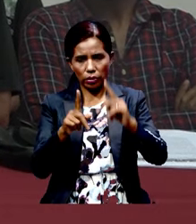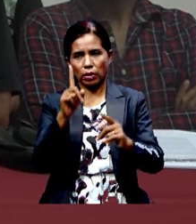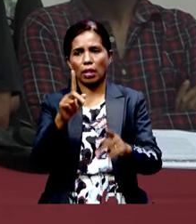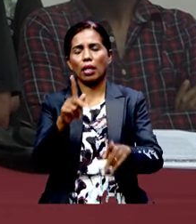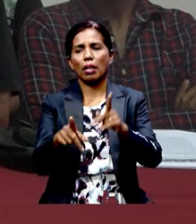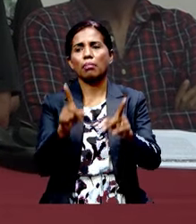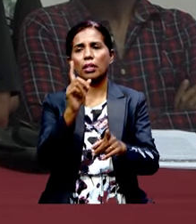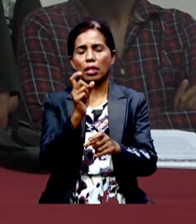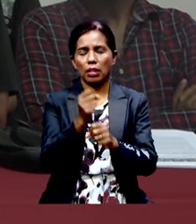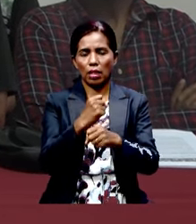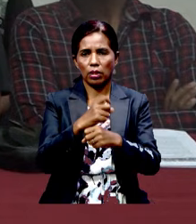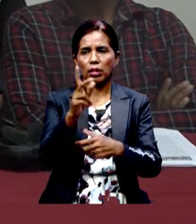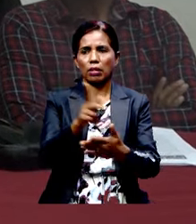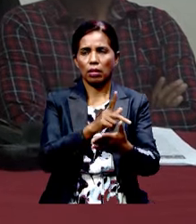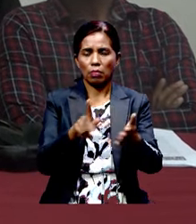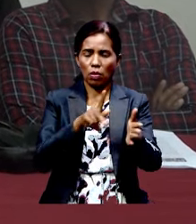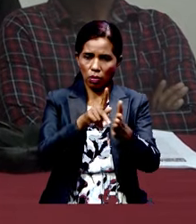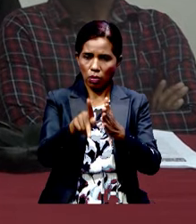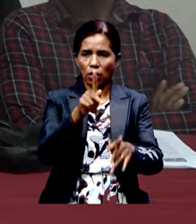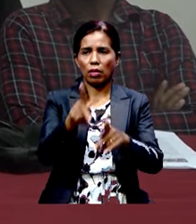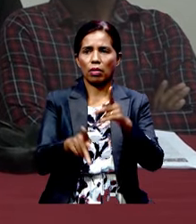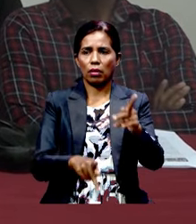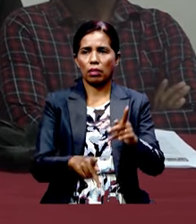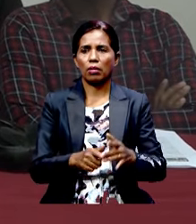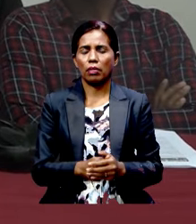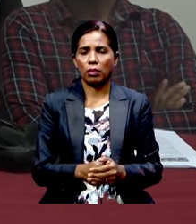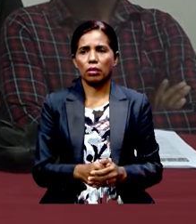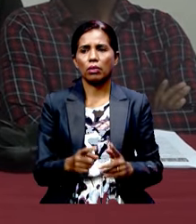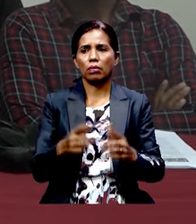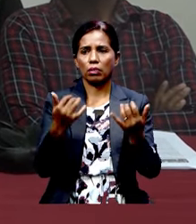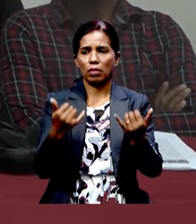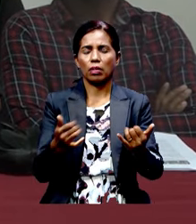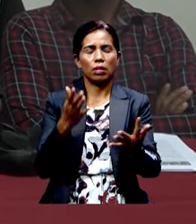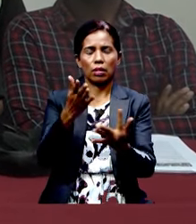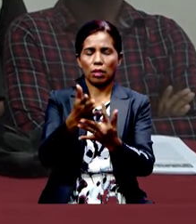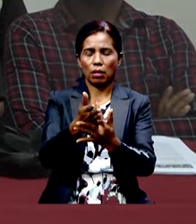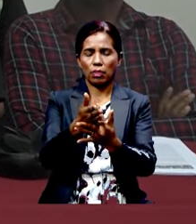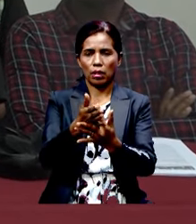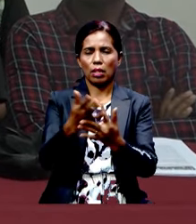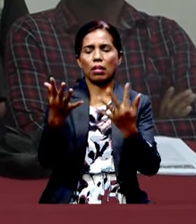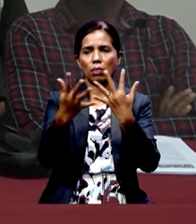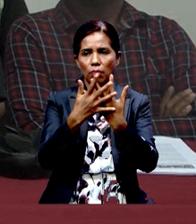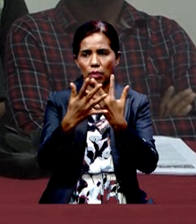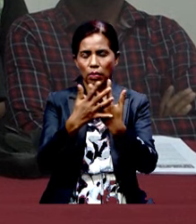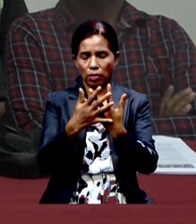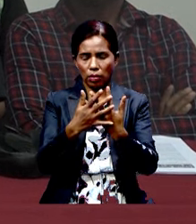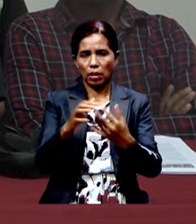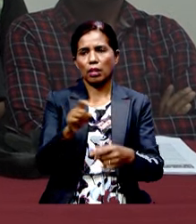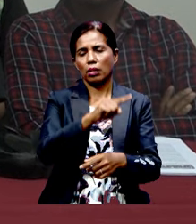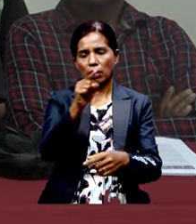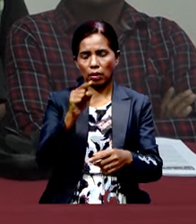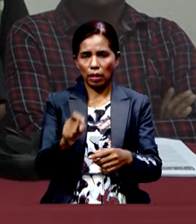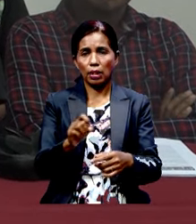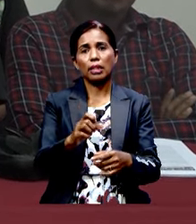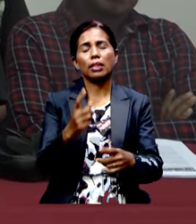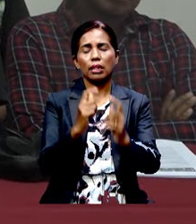ida halo te krim homicidio agravado ida ohin nia tamaya prezao nia hetanon julgamento iha